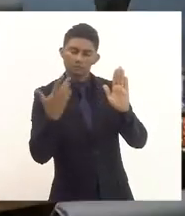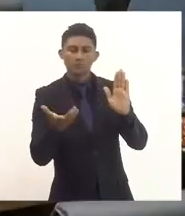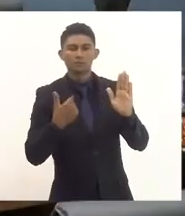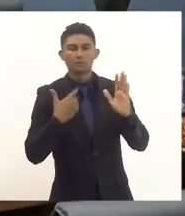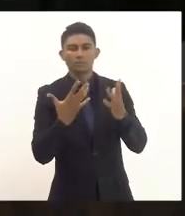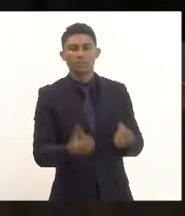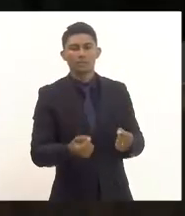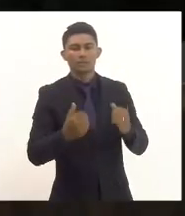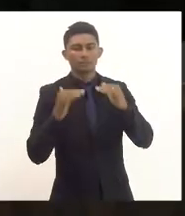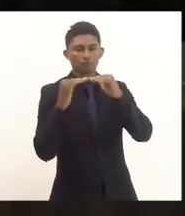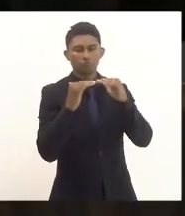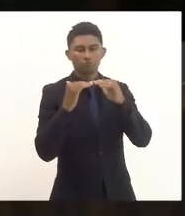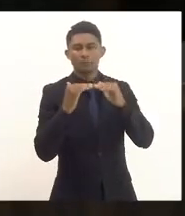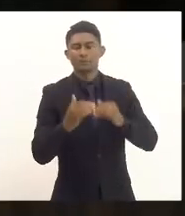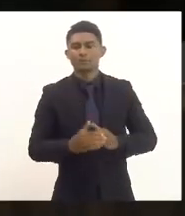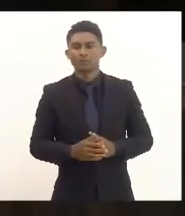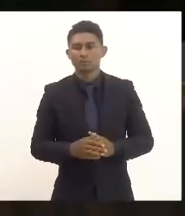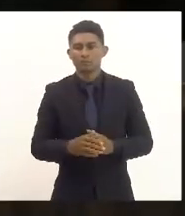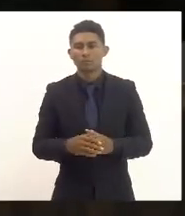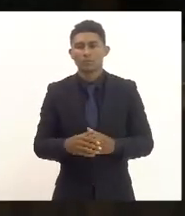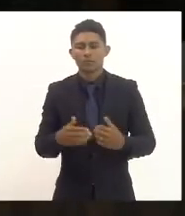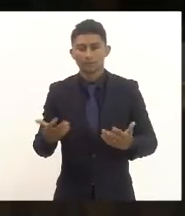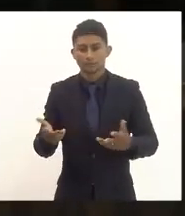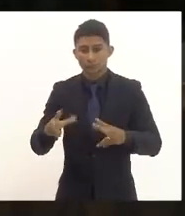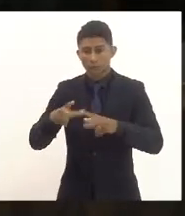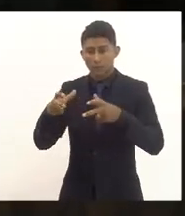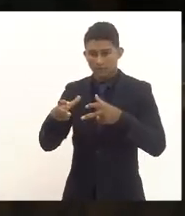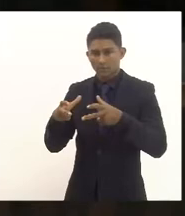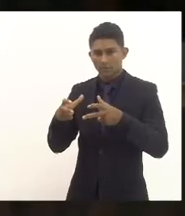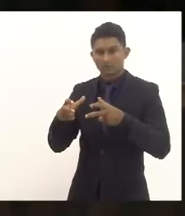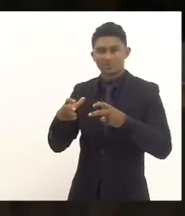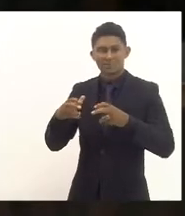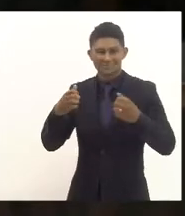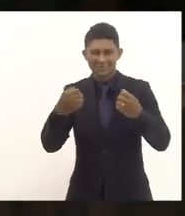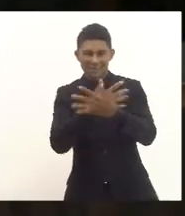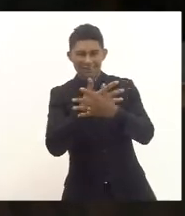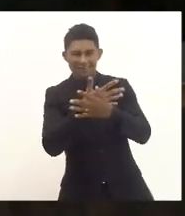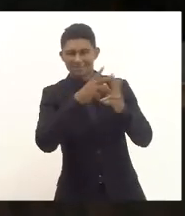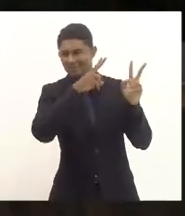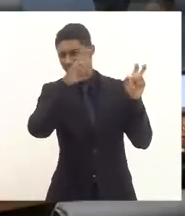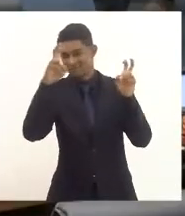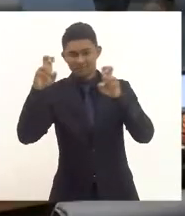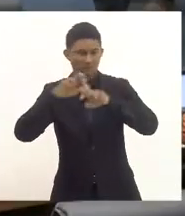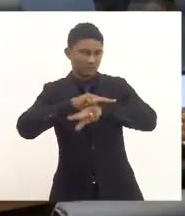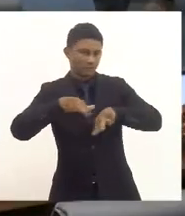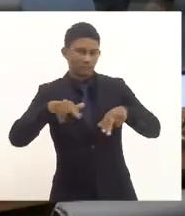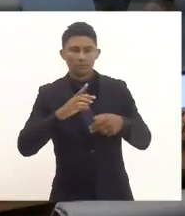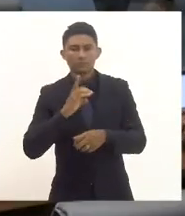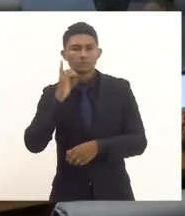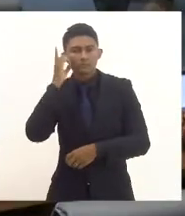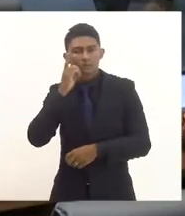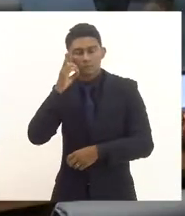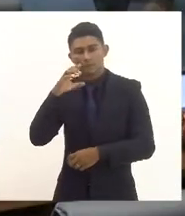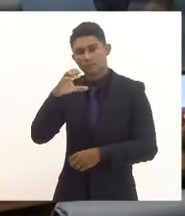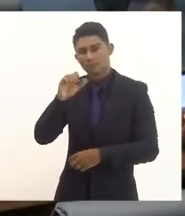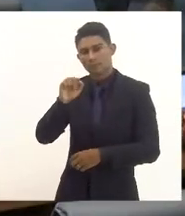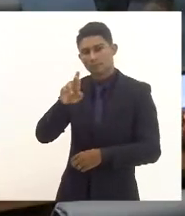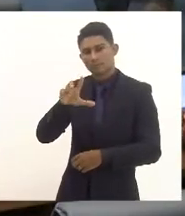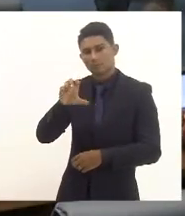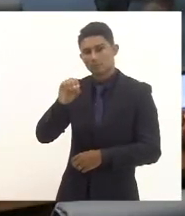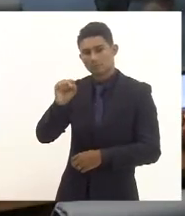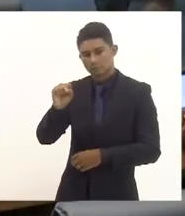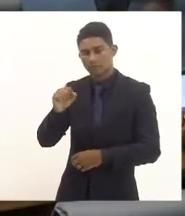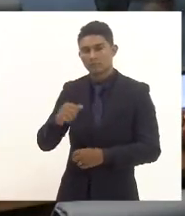pela comissão de assuntos municipais deputados Carlos Macedo E aí